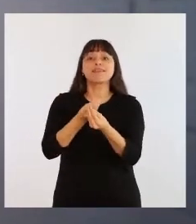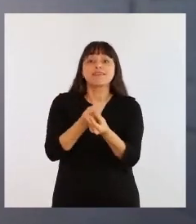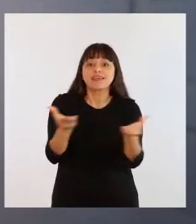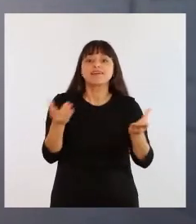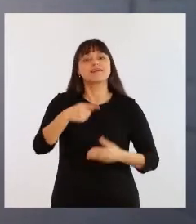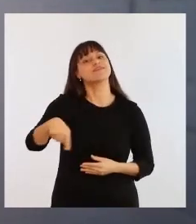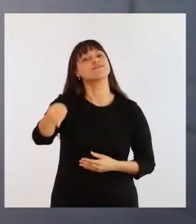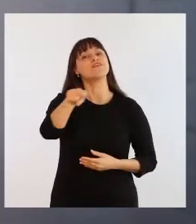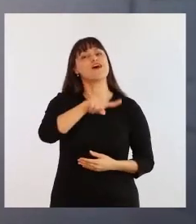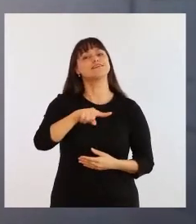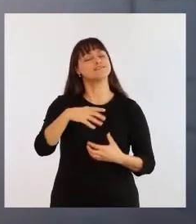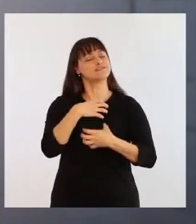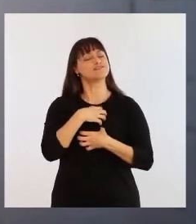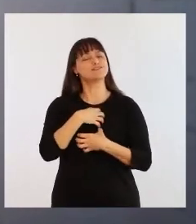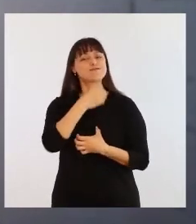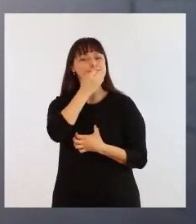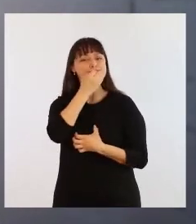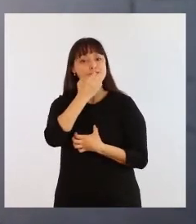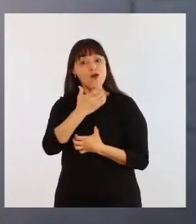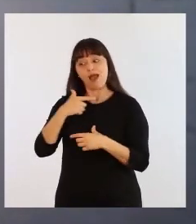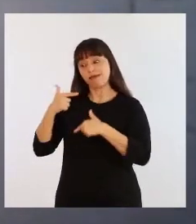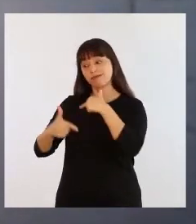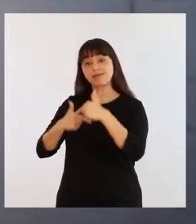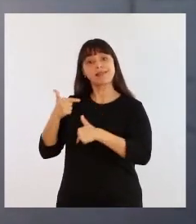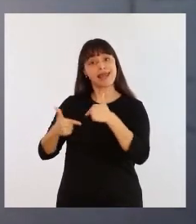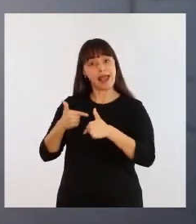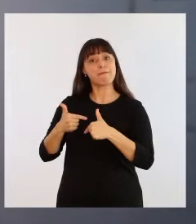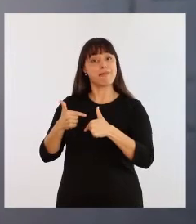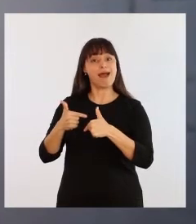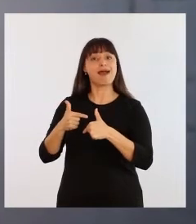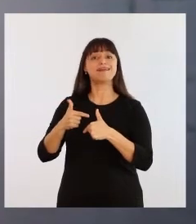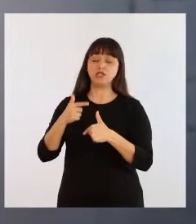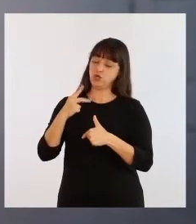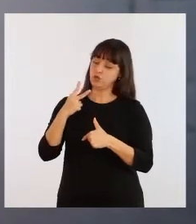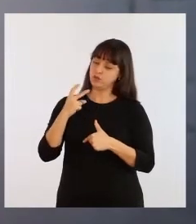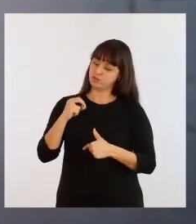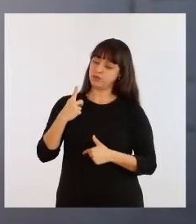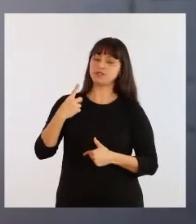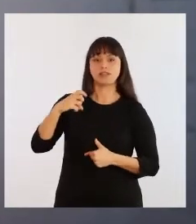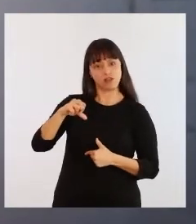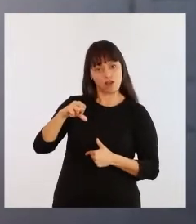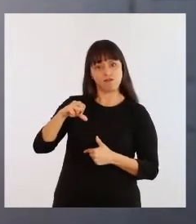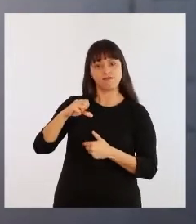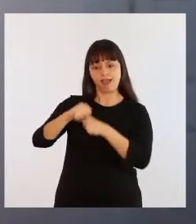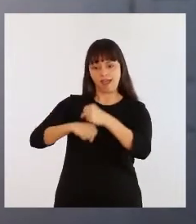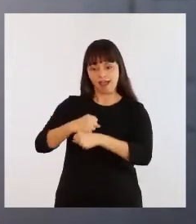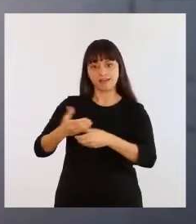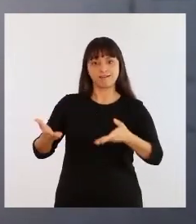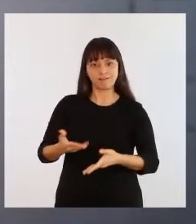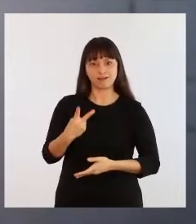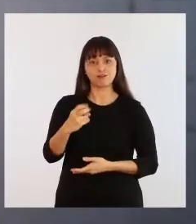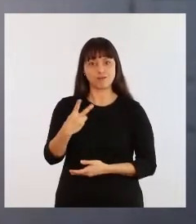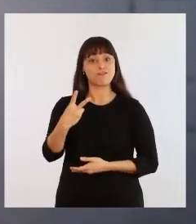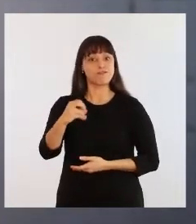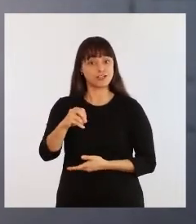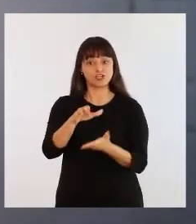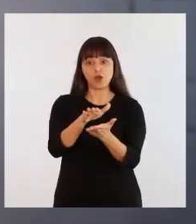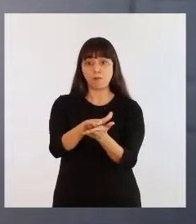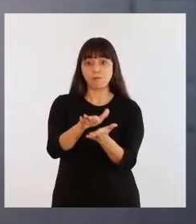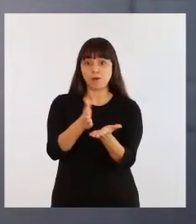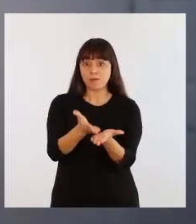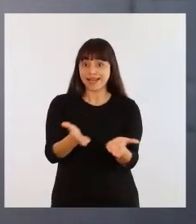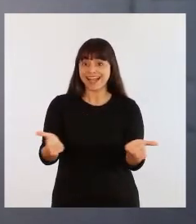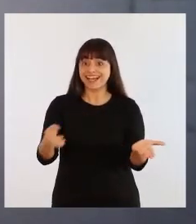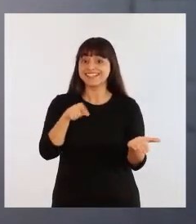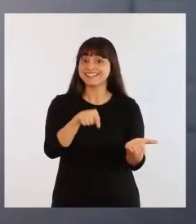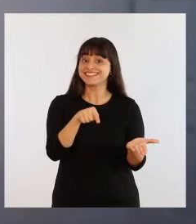da melhor forma possível, o trabalho que nós fizemos entre 2019 e 2020, para que essa publicação